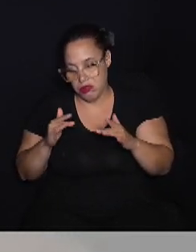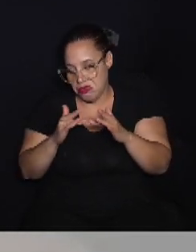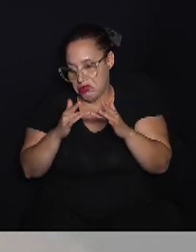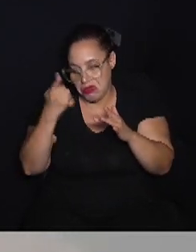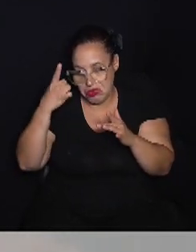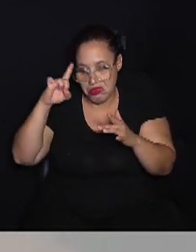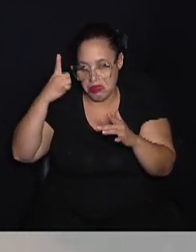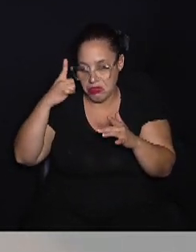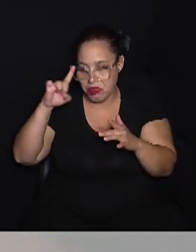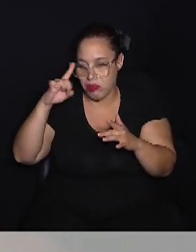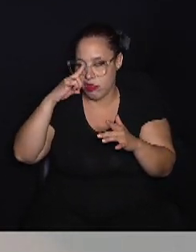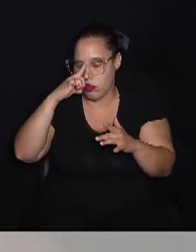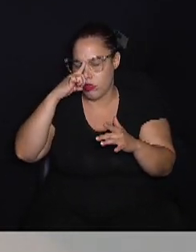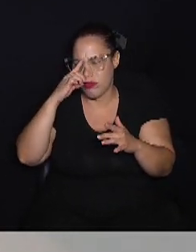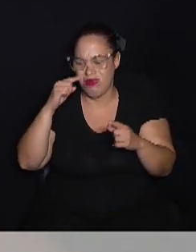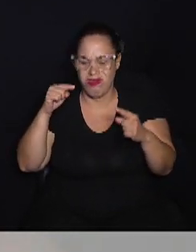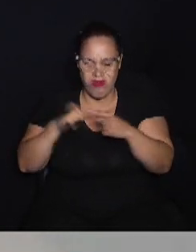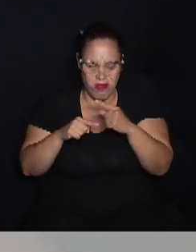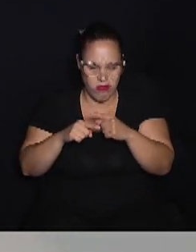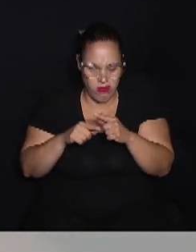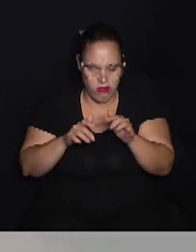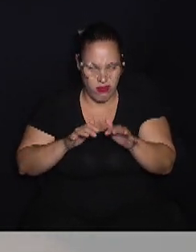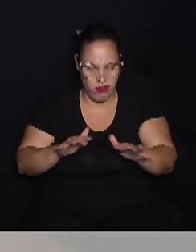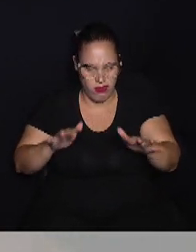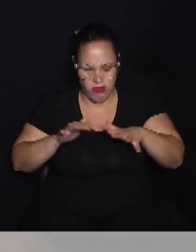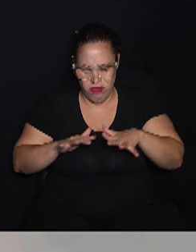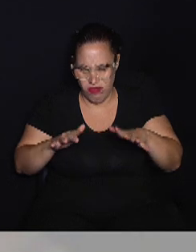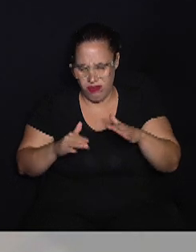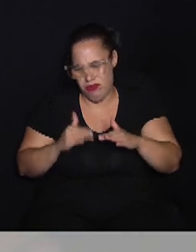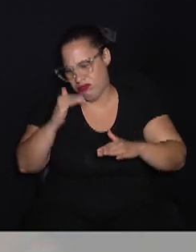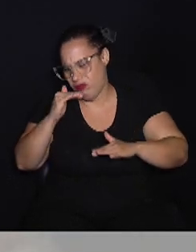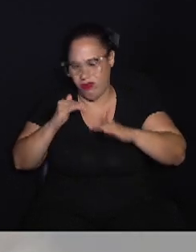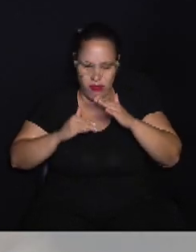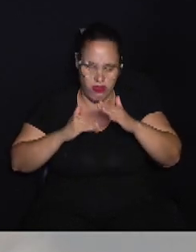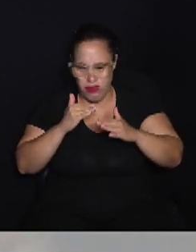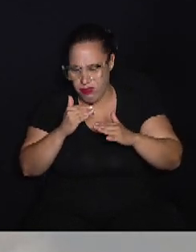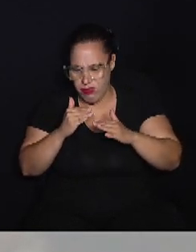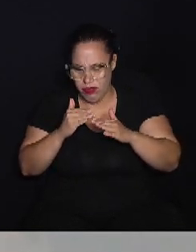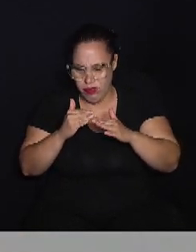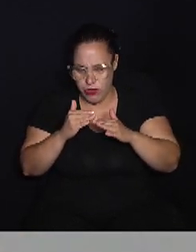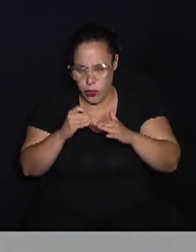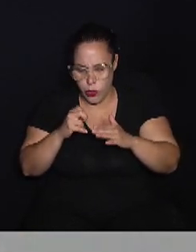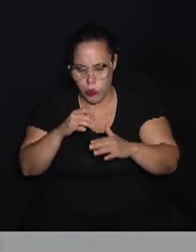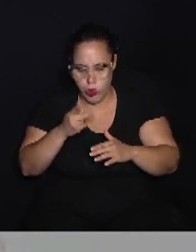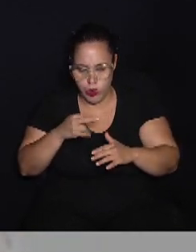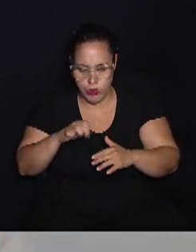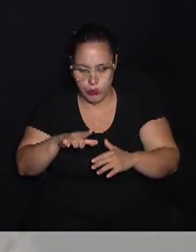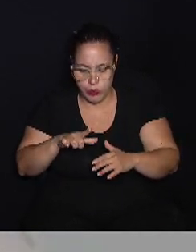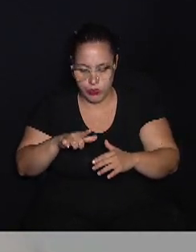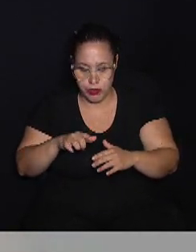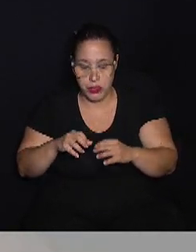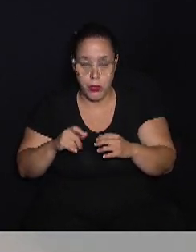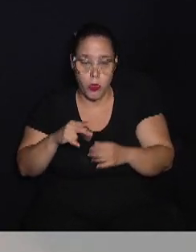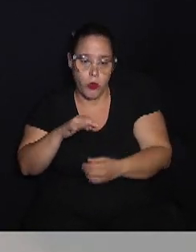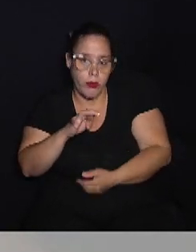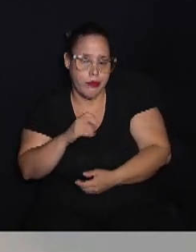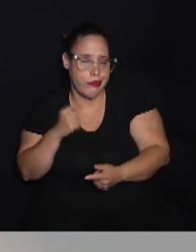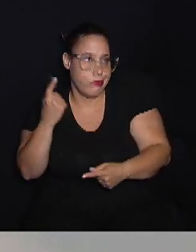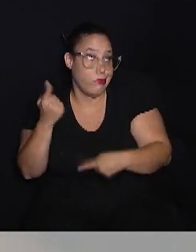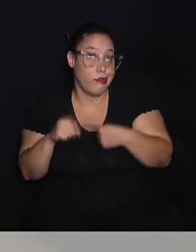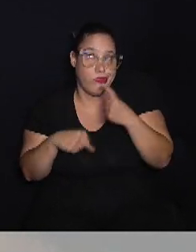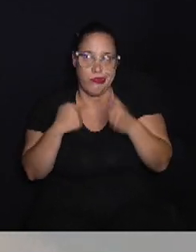que interfere na produção de várias Cascatas aí da nossa produção hormonal não só de puberdade como vários